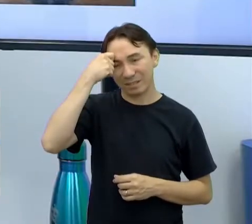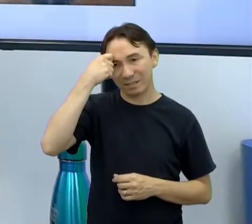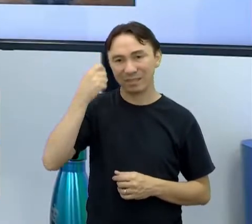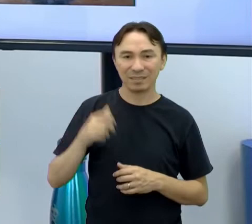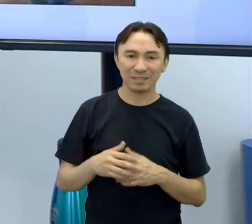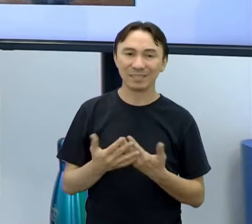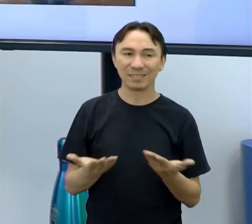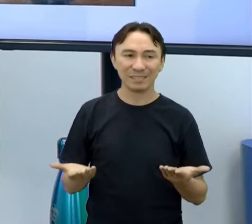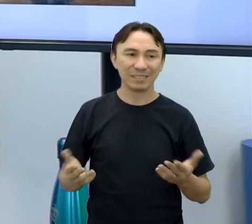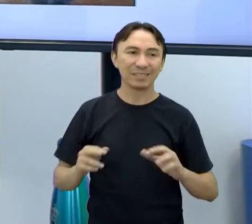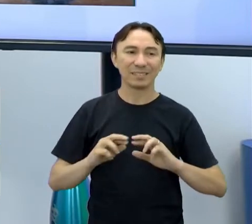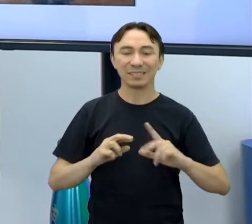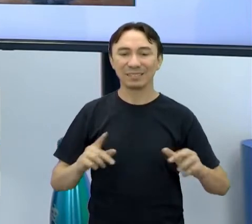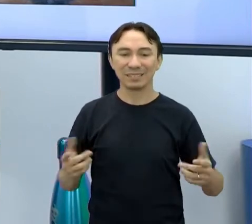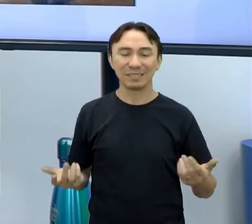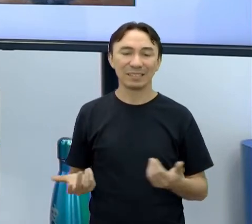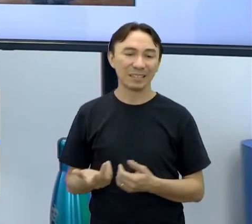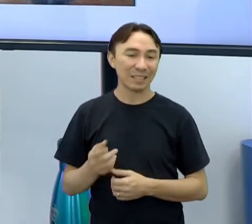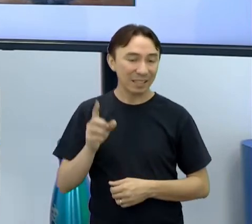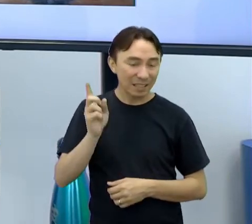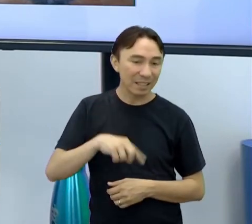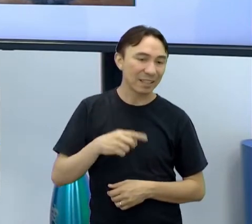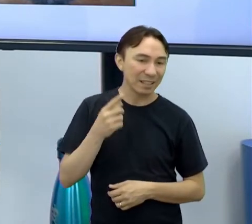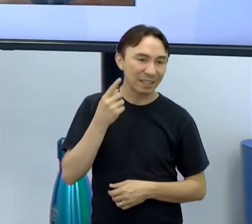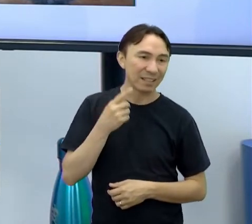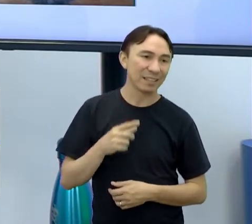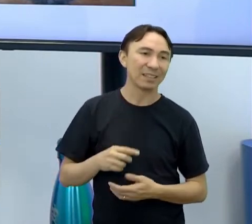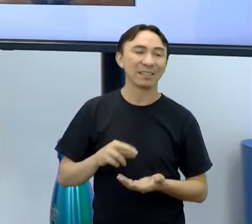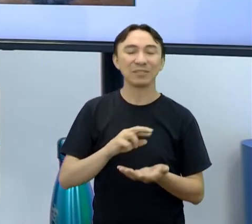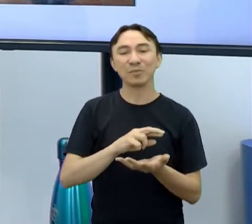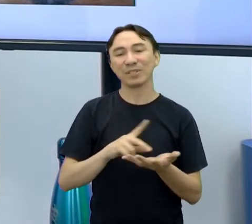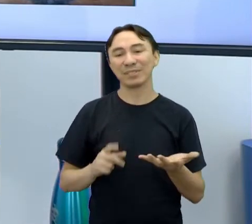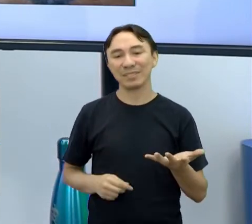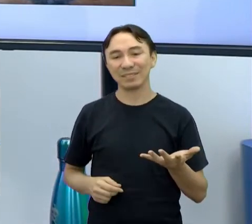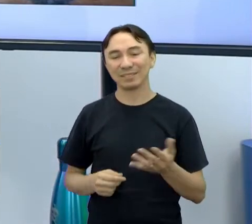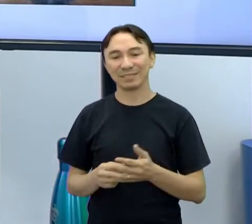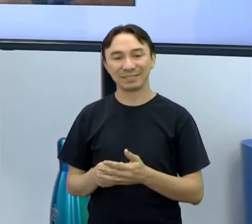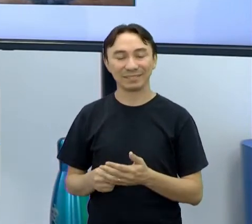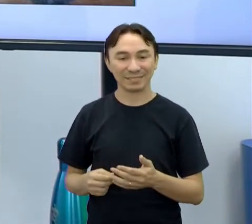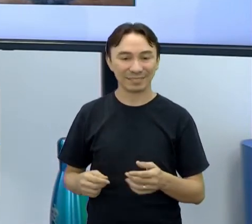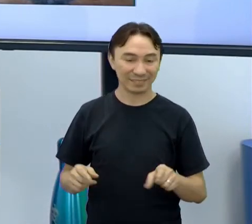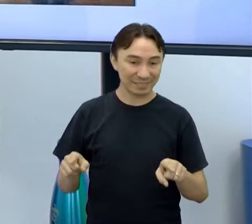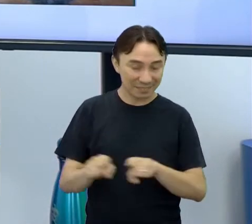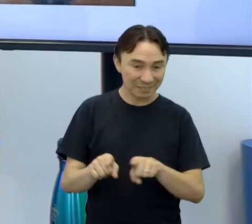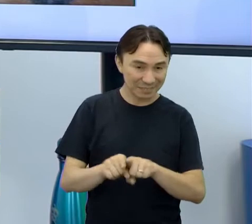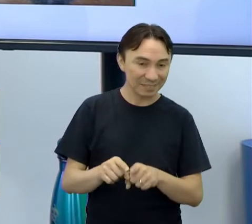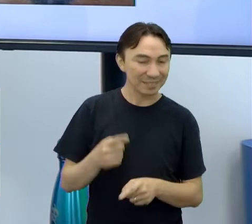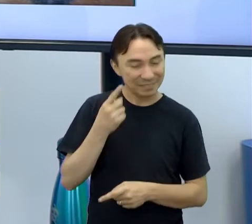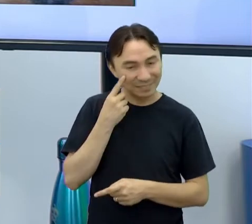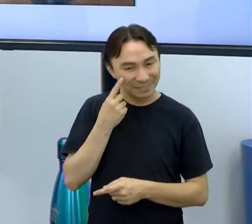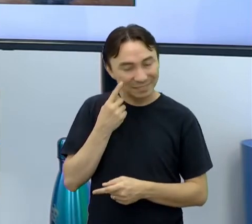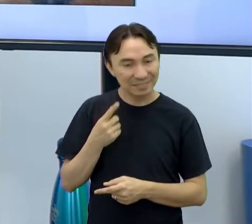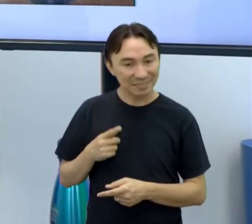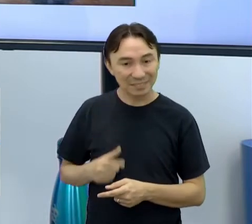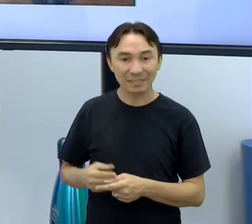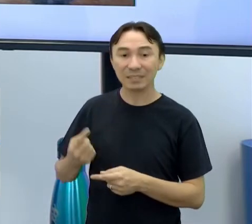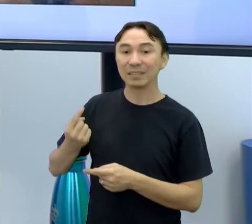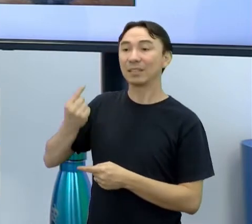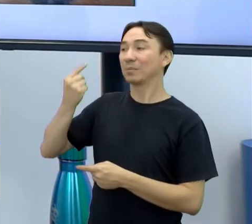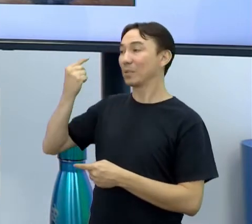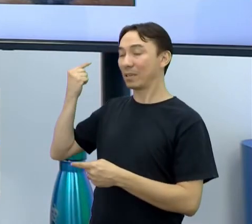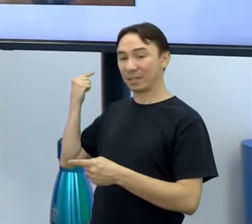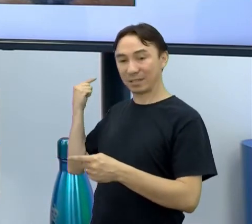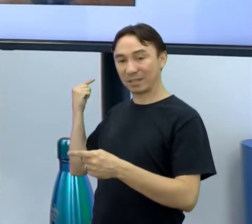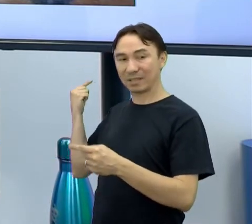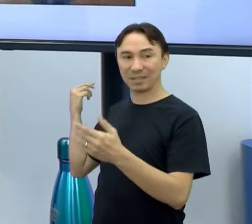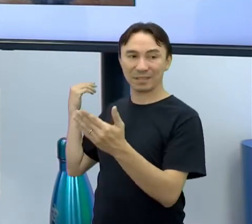Então, e é legal a gente retomar lá a questão da história, né? Então, se a gente for pensar aí, historicamente, socialmente, por que